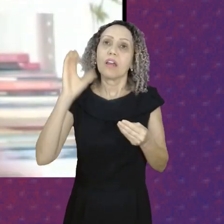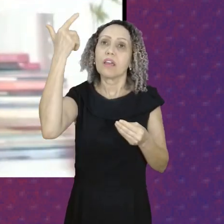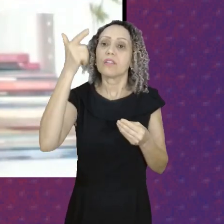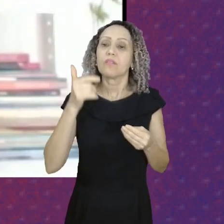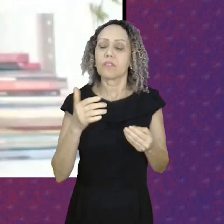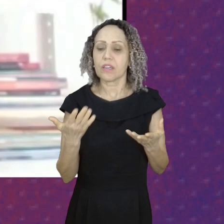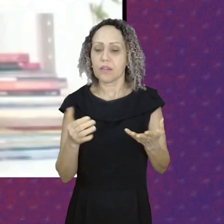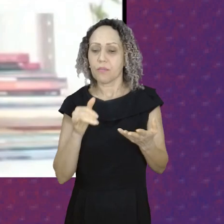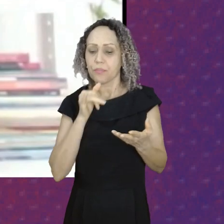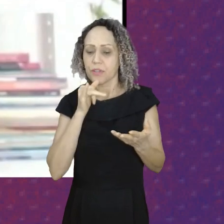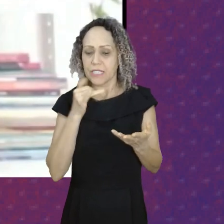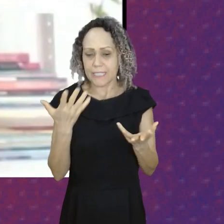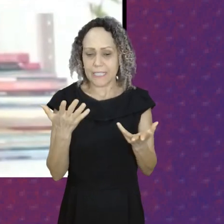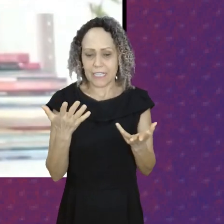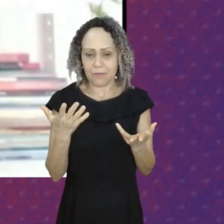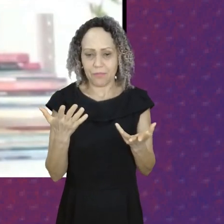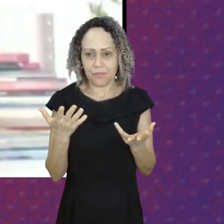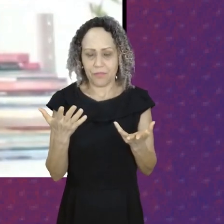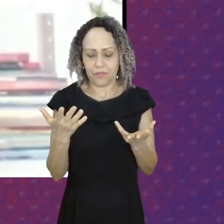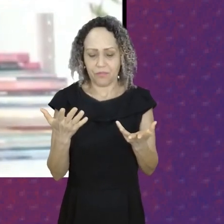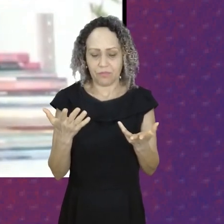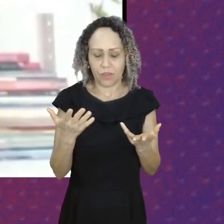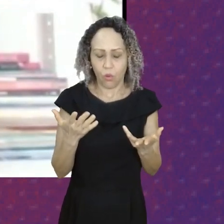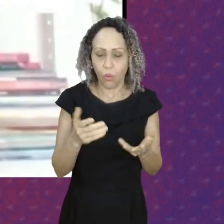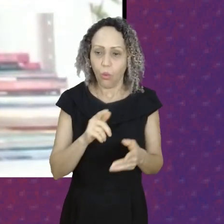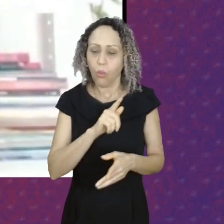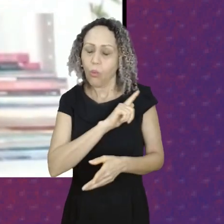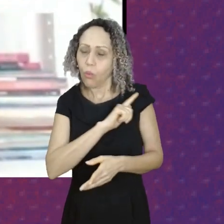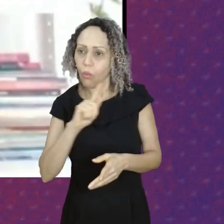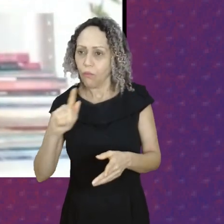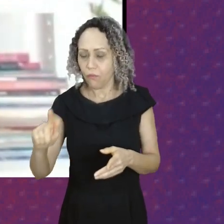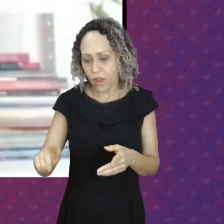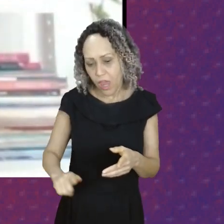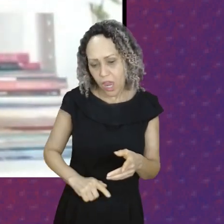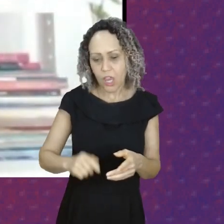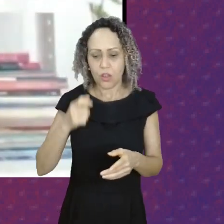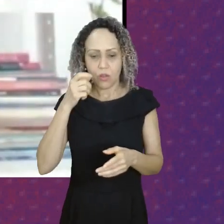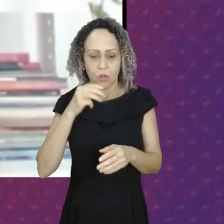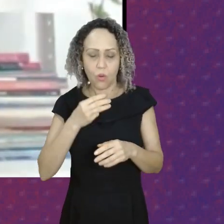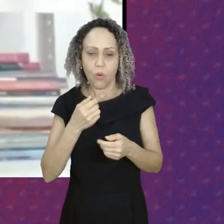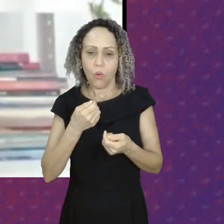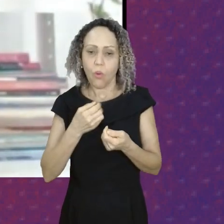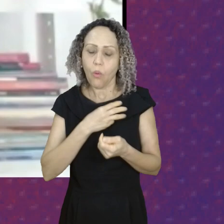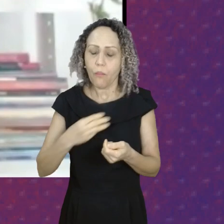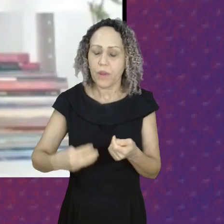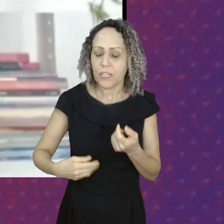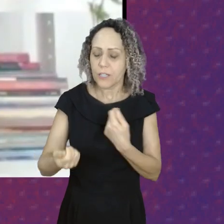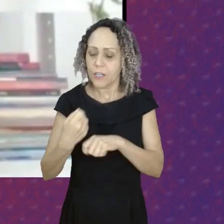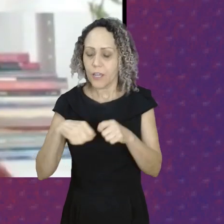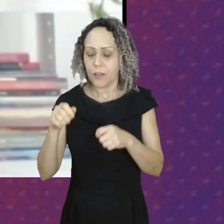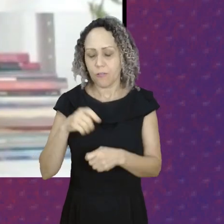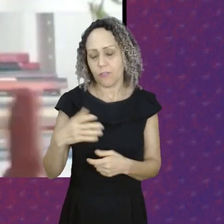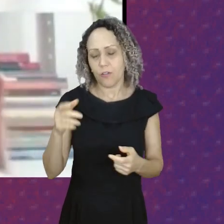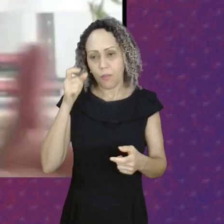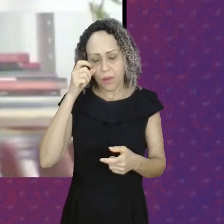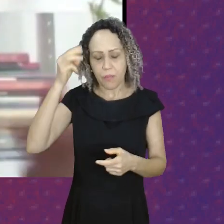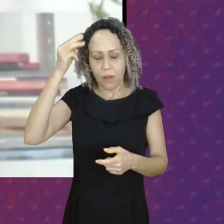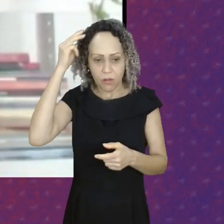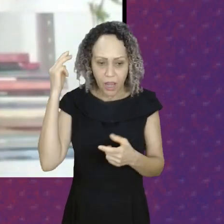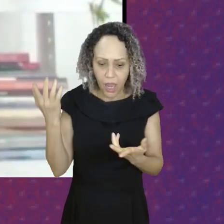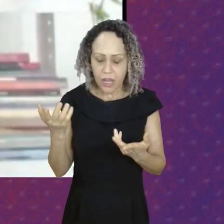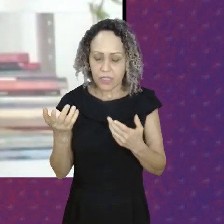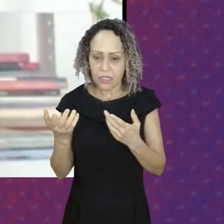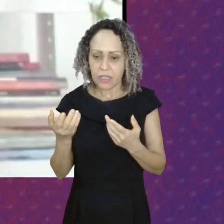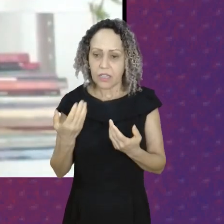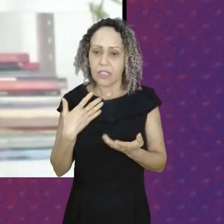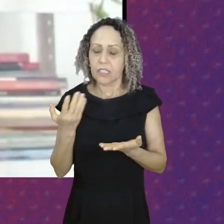vêm sendo veiculados, sobretudo pelo ministro aí da Economia, né? Vamos resolver os problemas dando